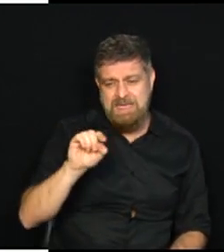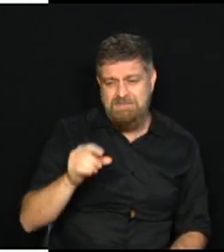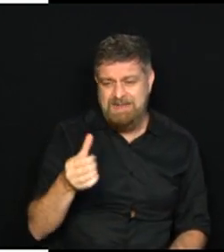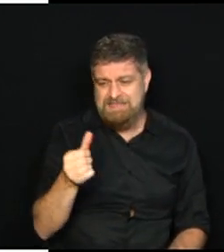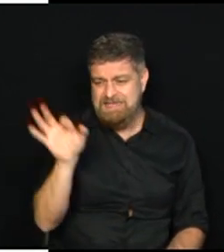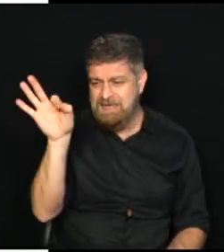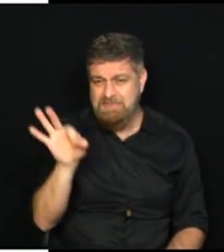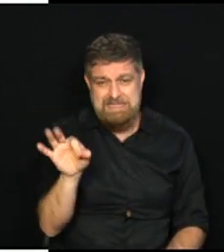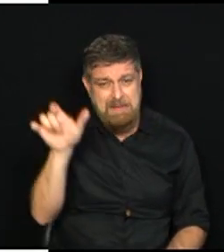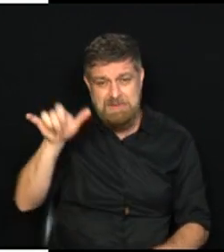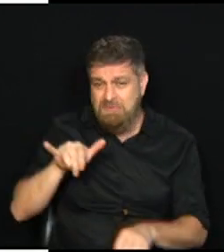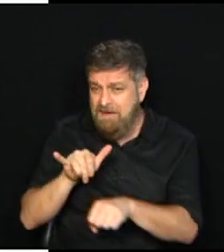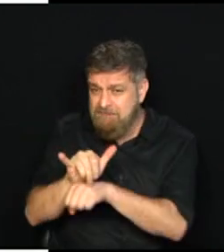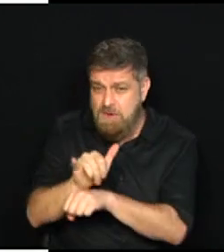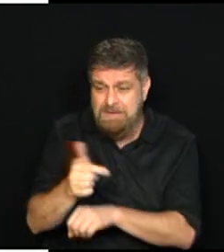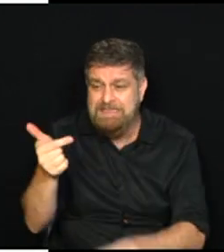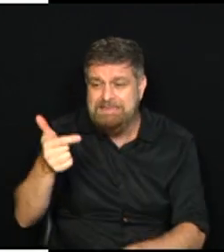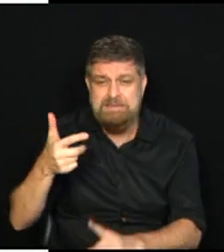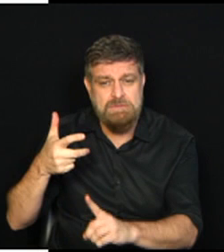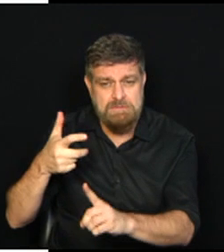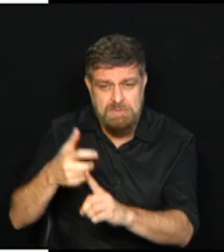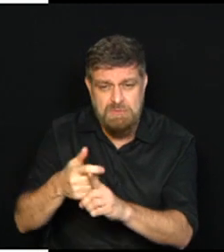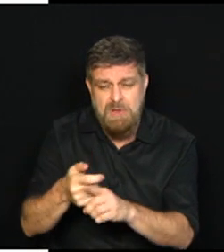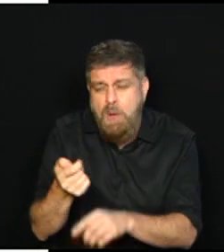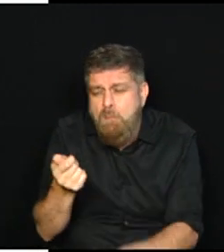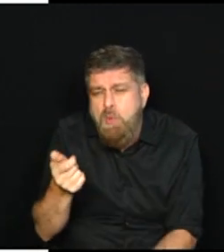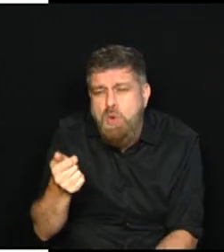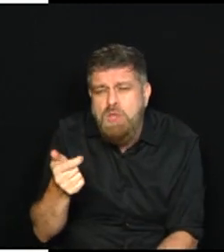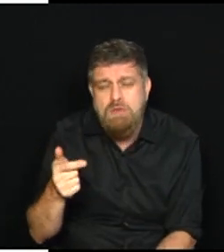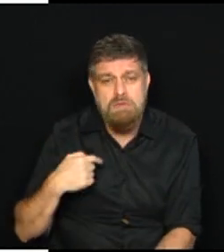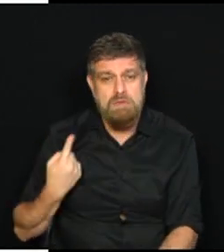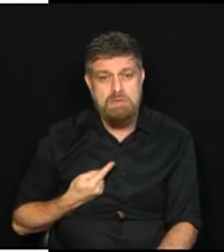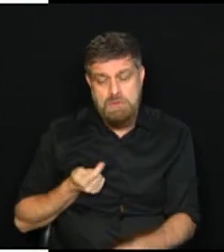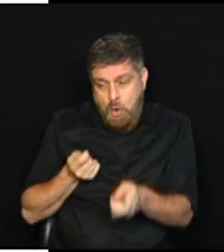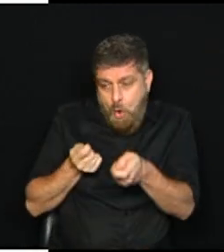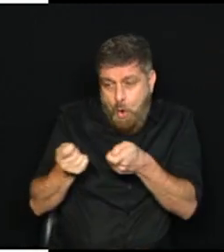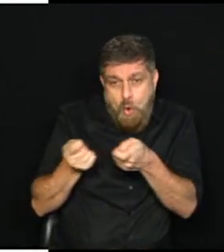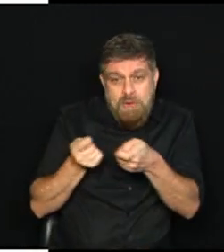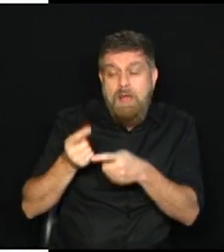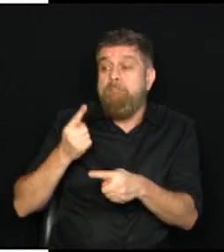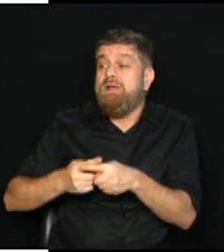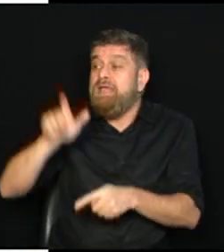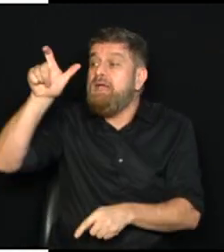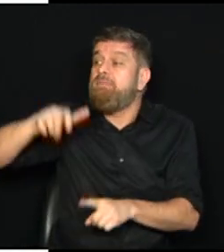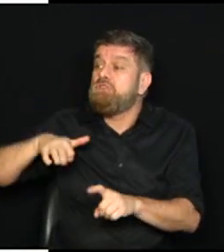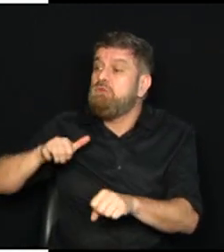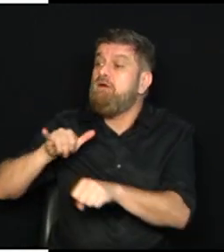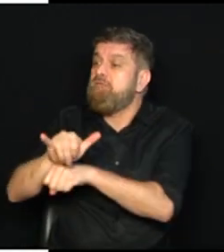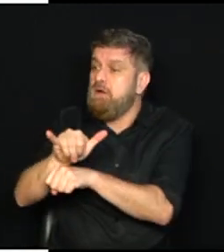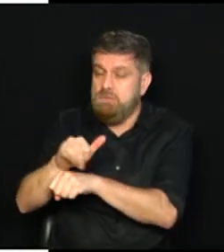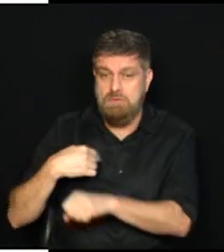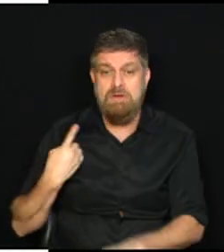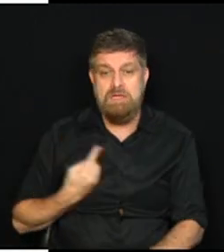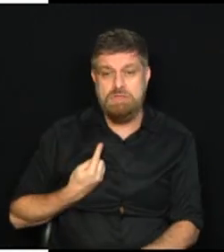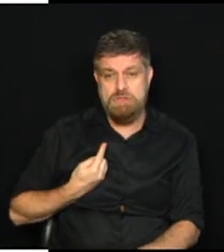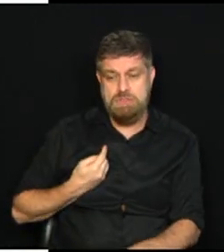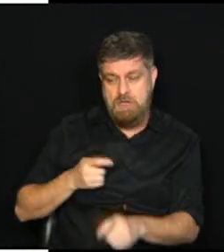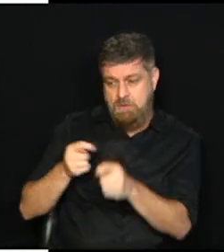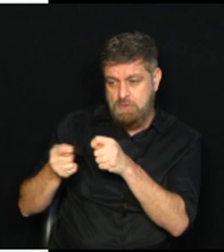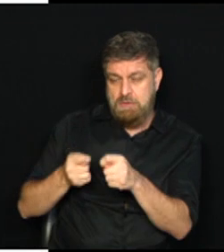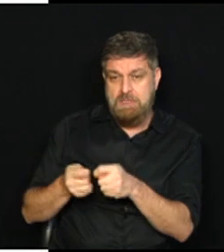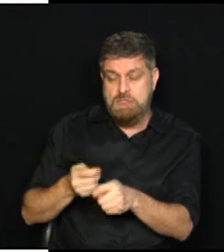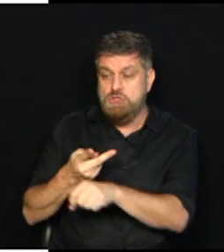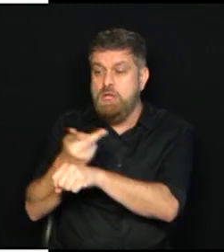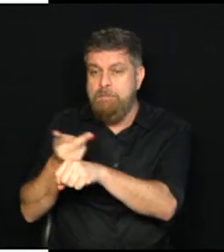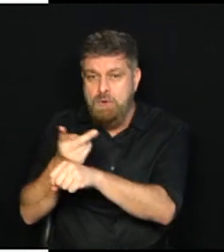0,6% de faltosos. Nós monitoramos todas essas faltas e aí a gente faz busca